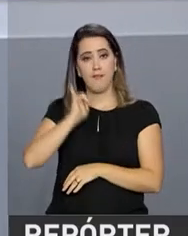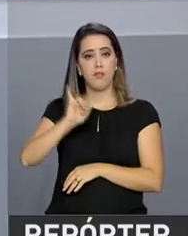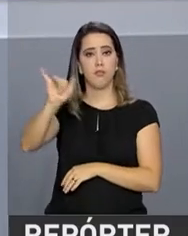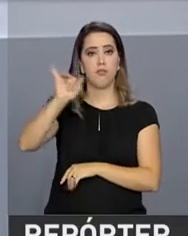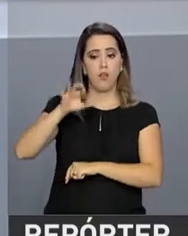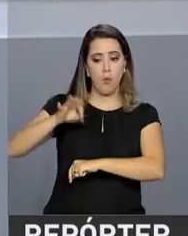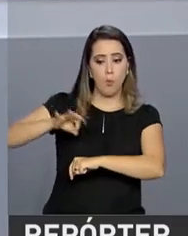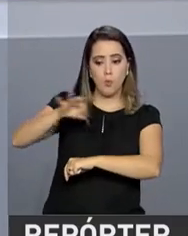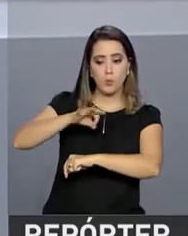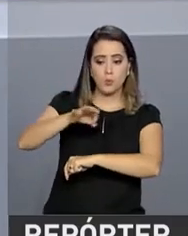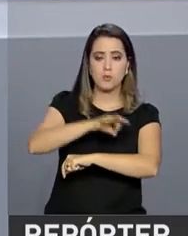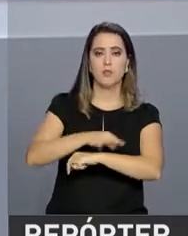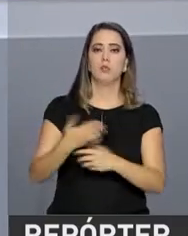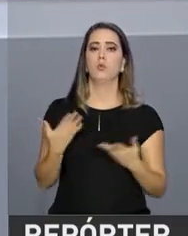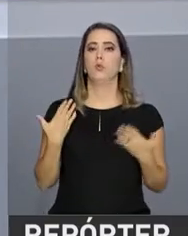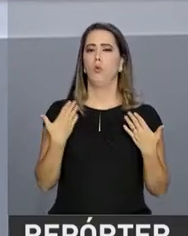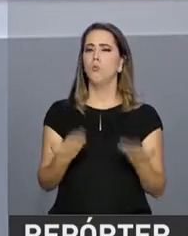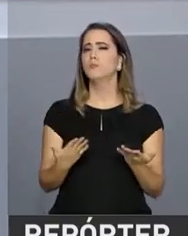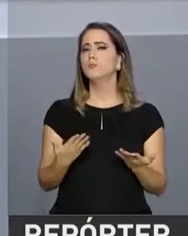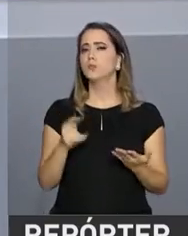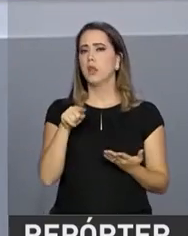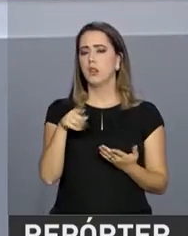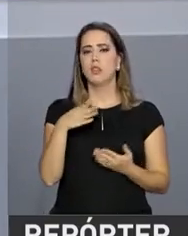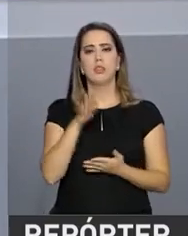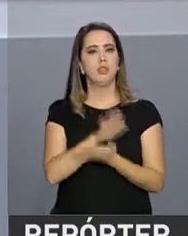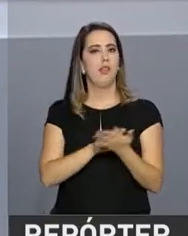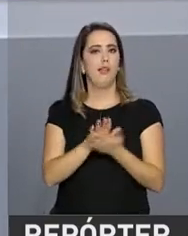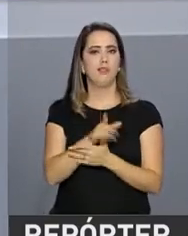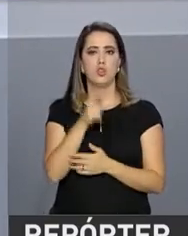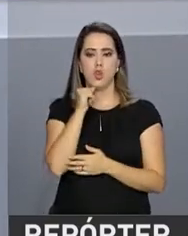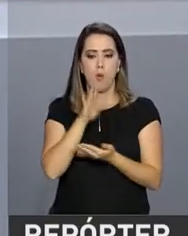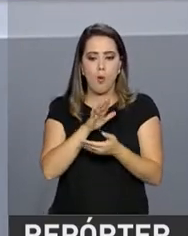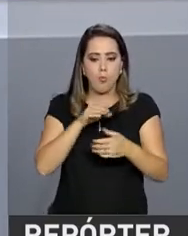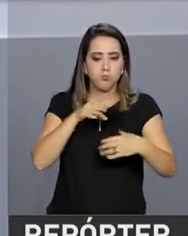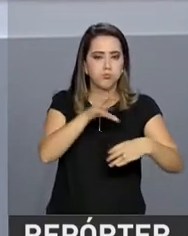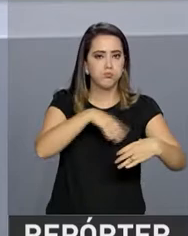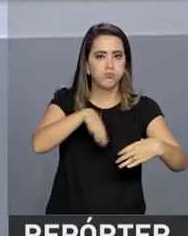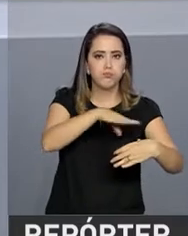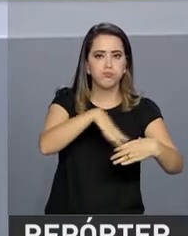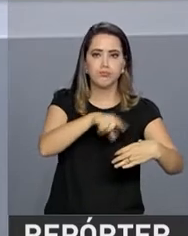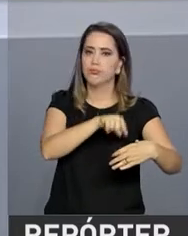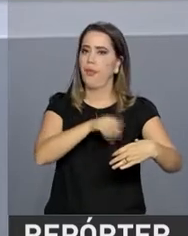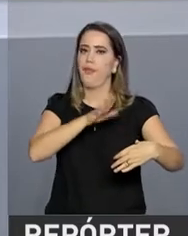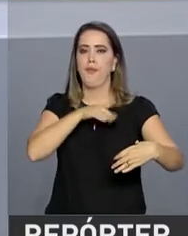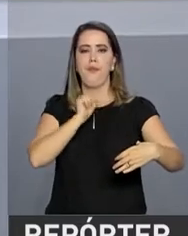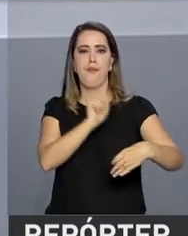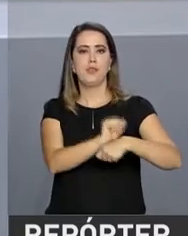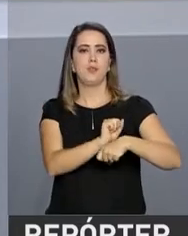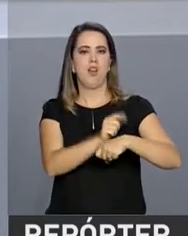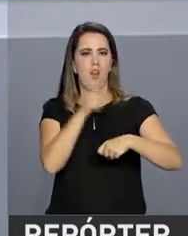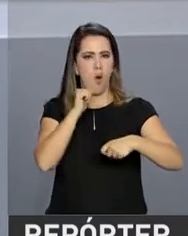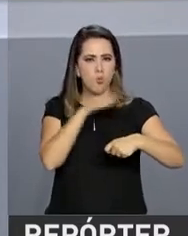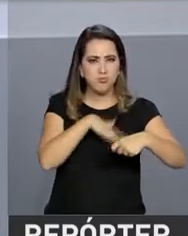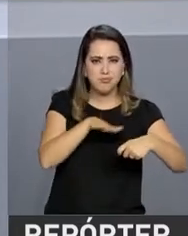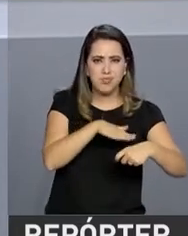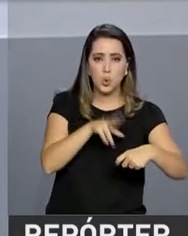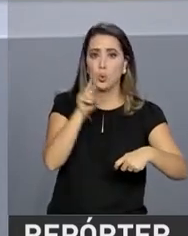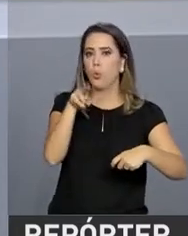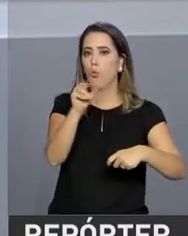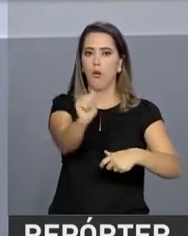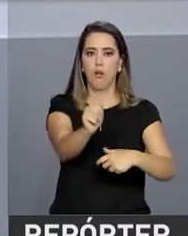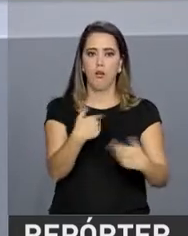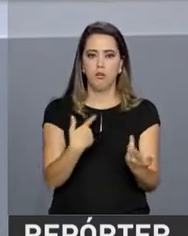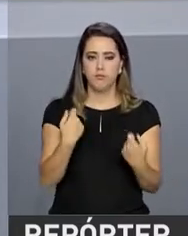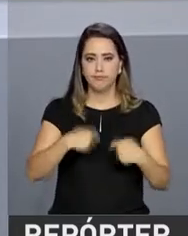a proliferação dos mosquitos para isso nada de deixar água parada em pneus vasos de plantas garrafas ralos e outros